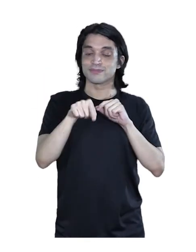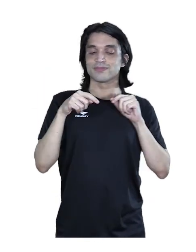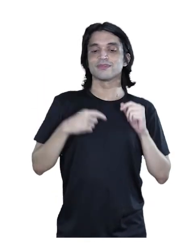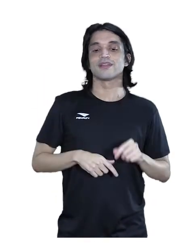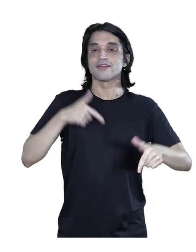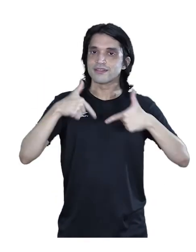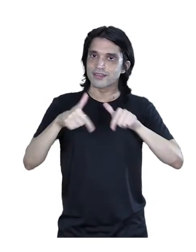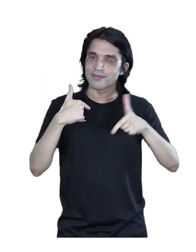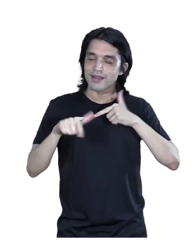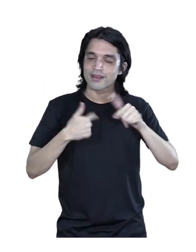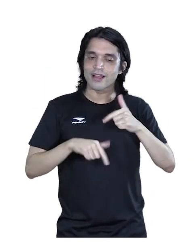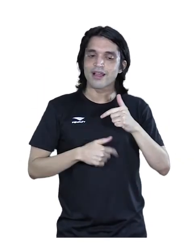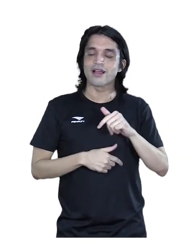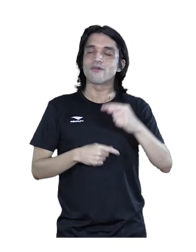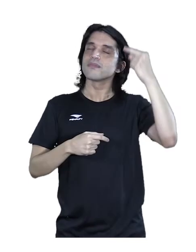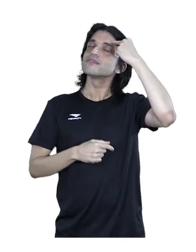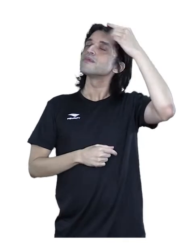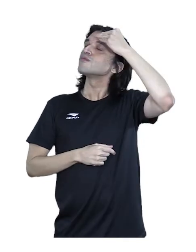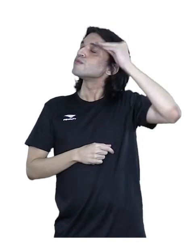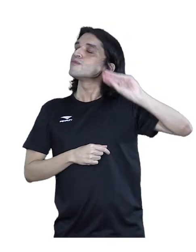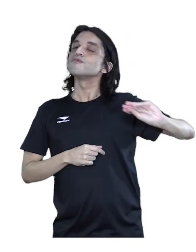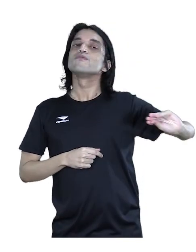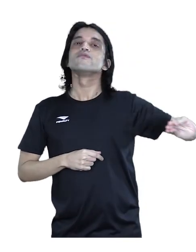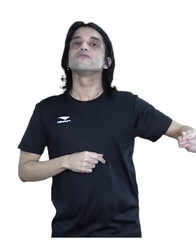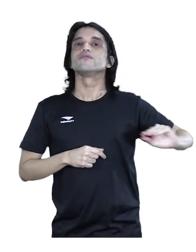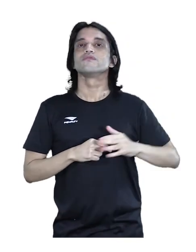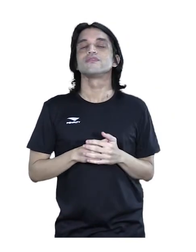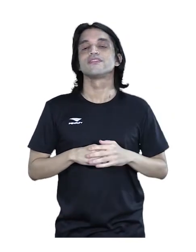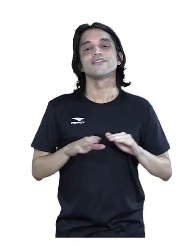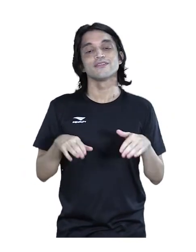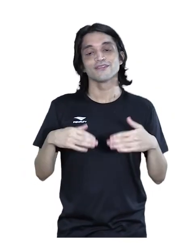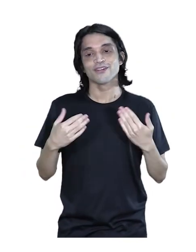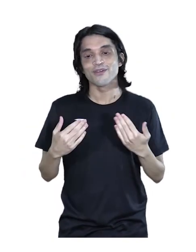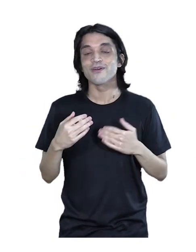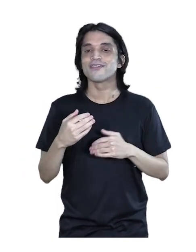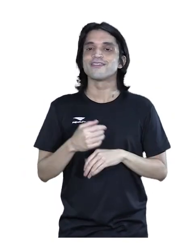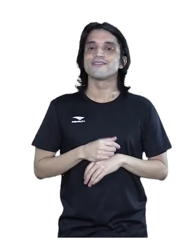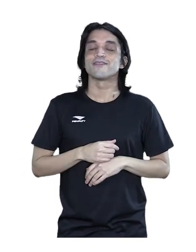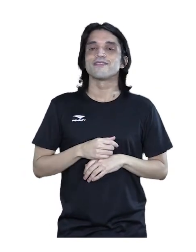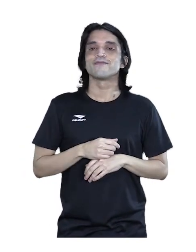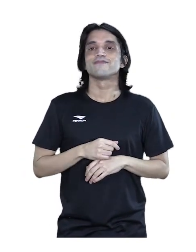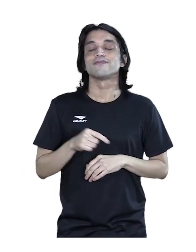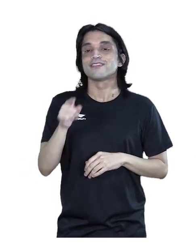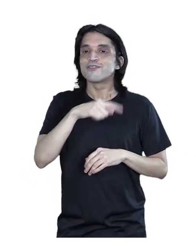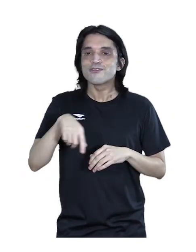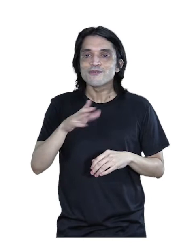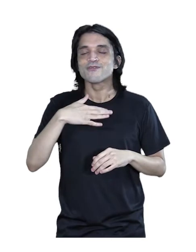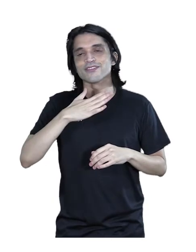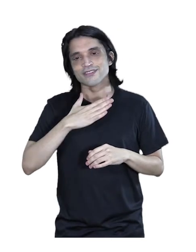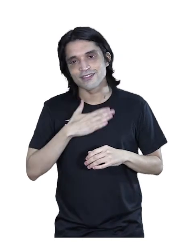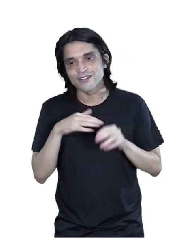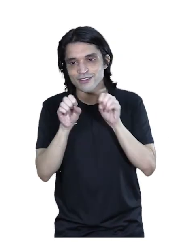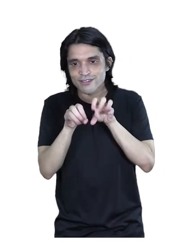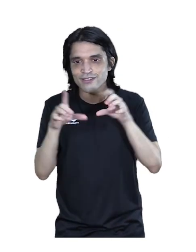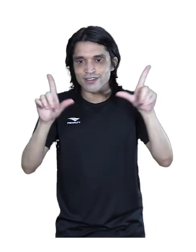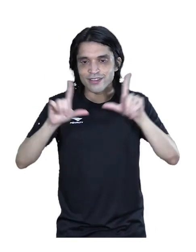o pensamento. Então, segunda série, espero que vocês tenham gostado da nossa videoaula. Vocês têm muito mais